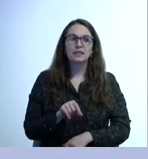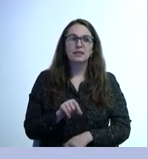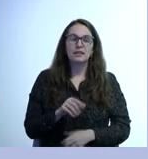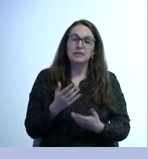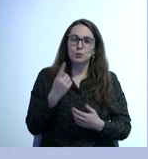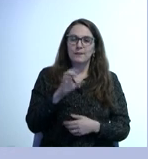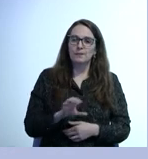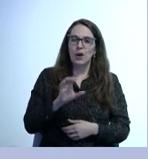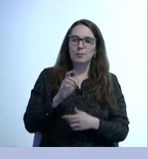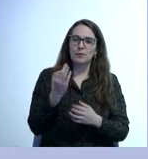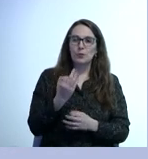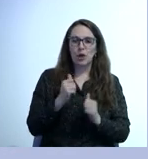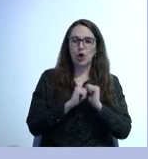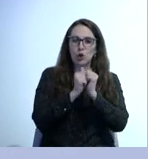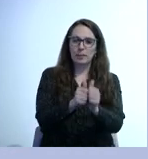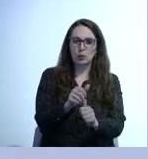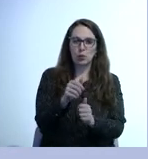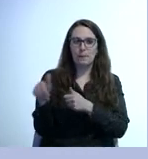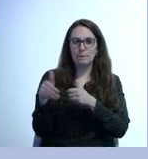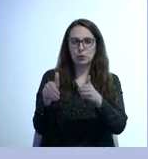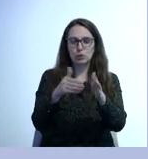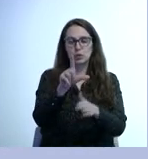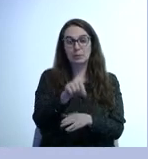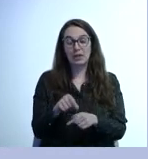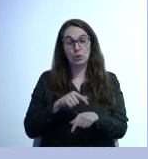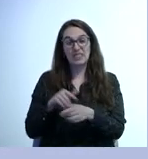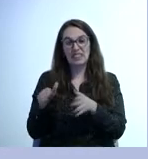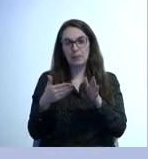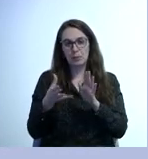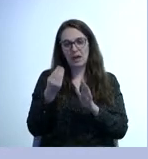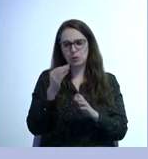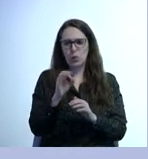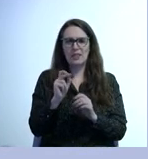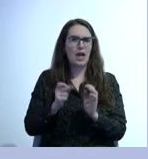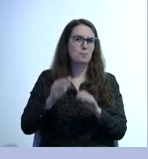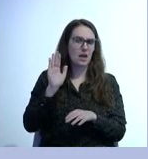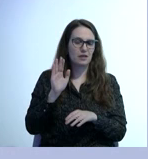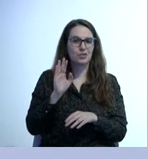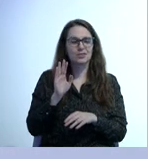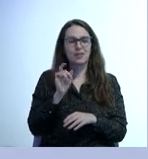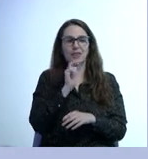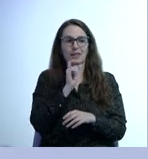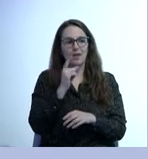forma, acompanharam o percurso e este período de tempo de mais de 40 anos que retrata